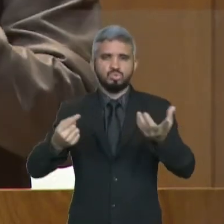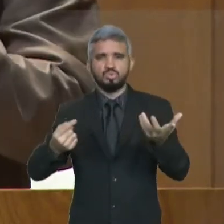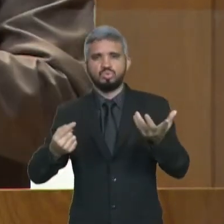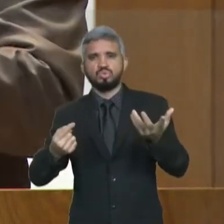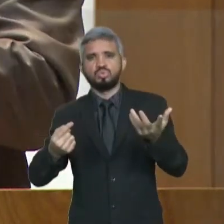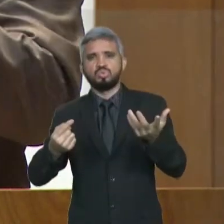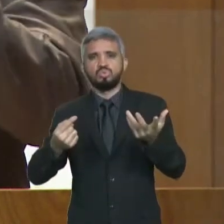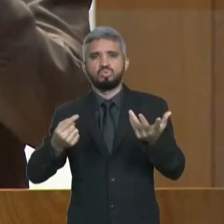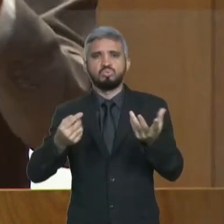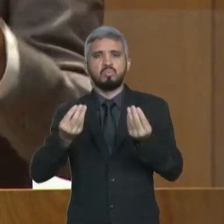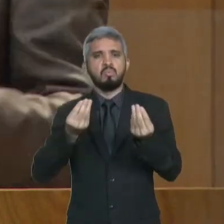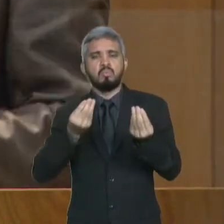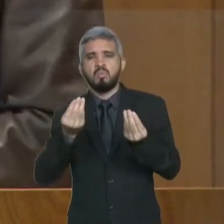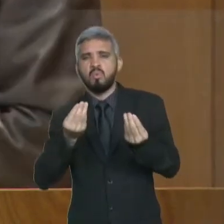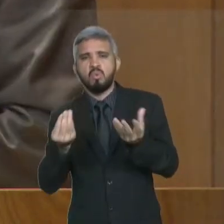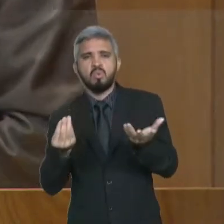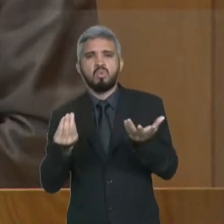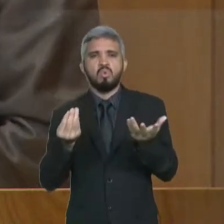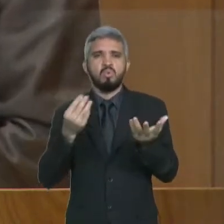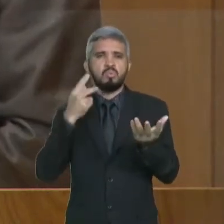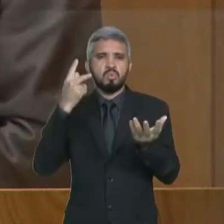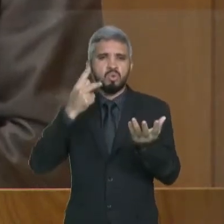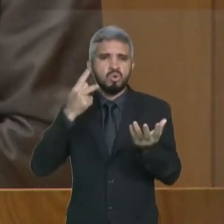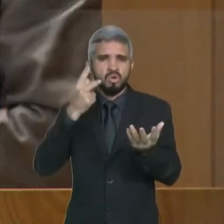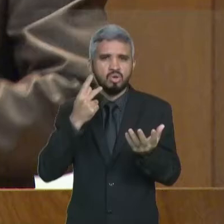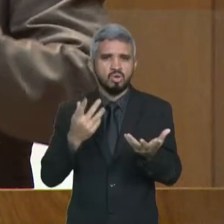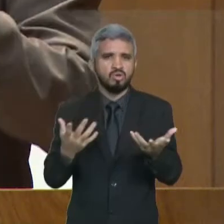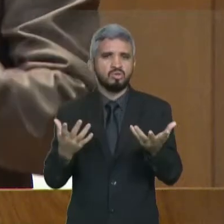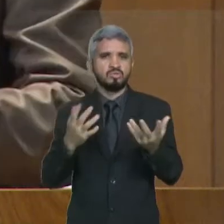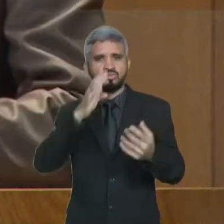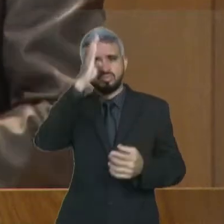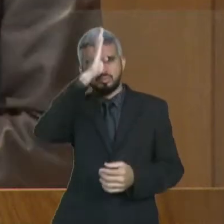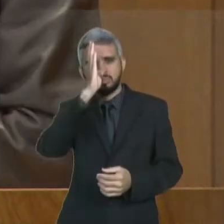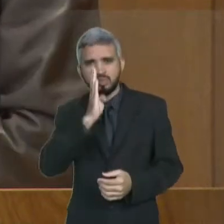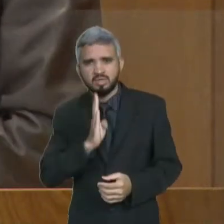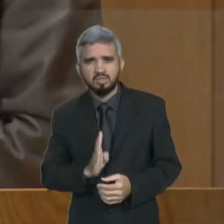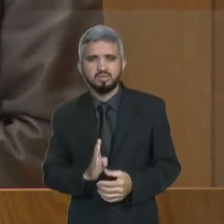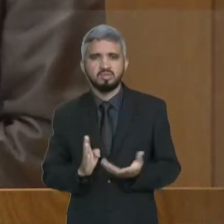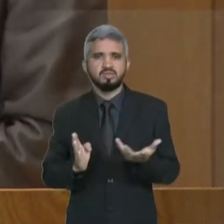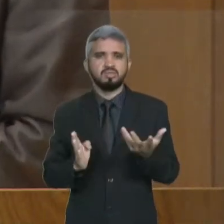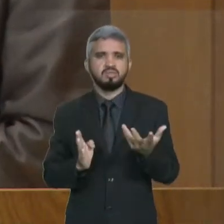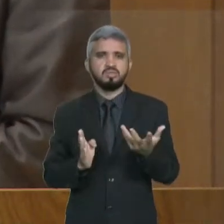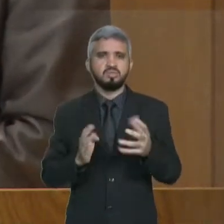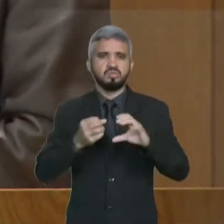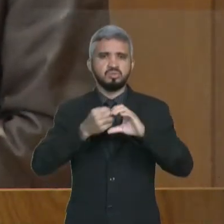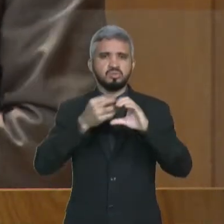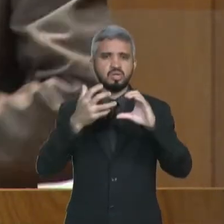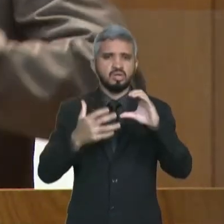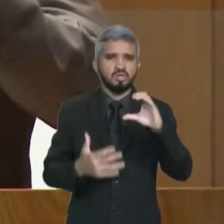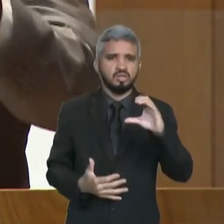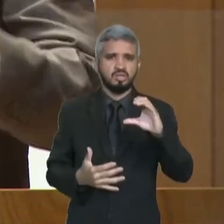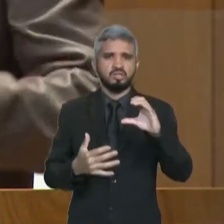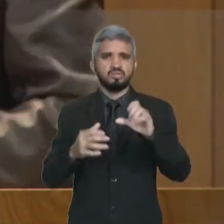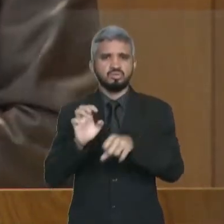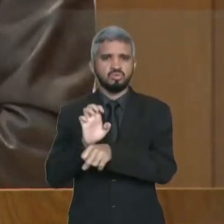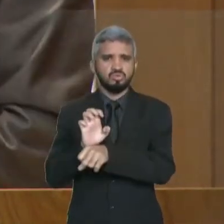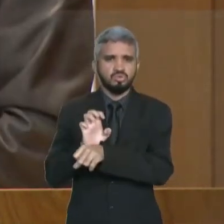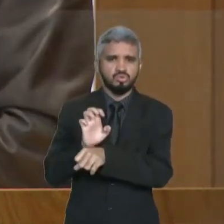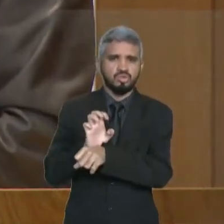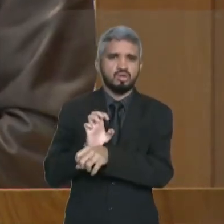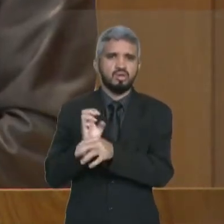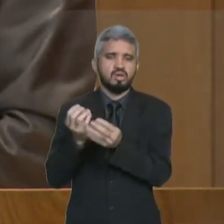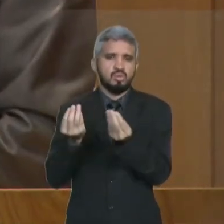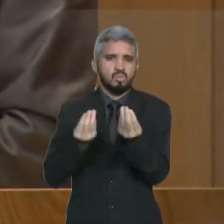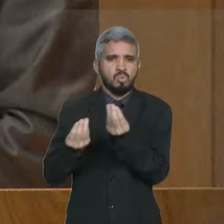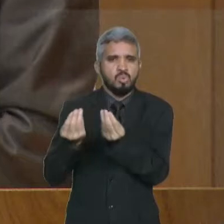debatemos os aspectos políticos nacionais os aspectos políticos que envolve estado as possibilidades que